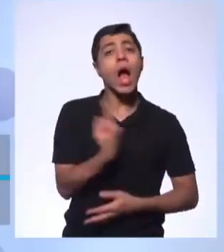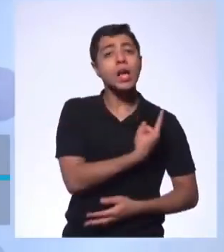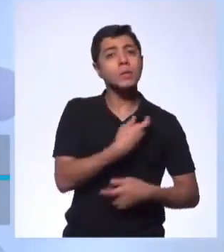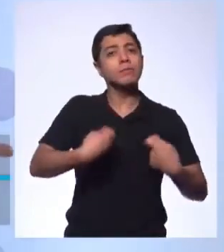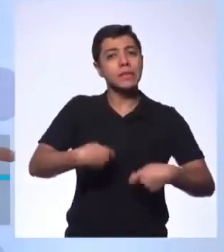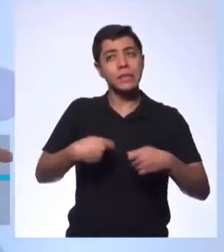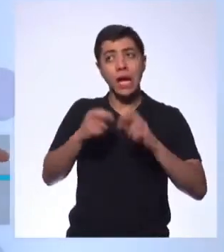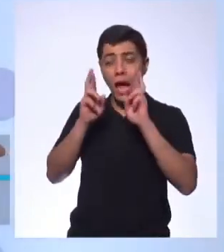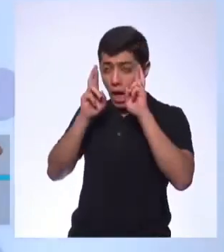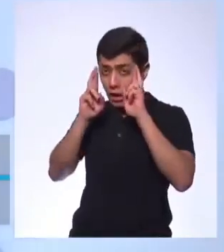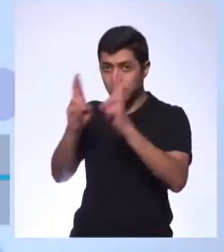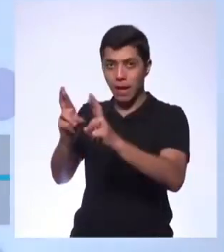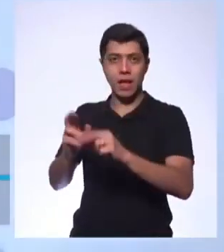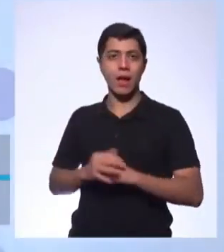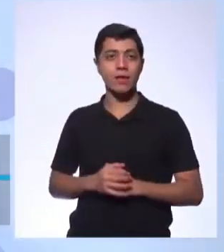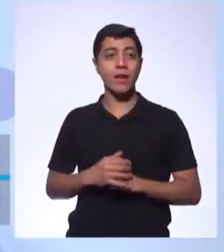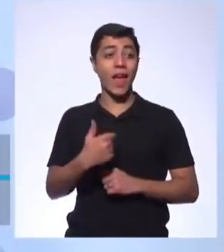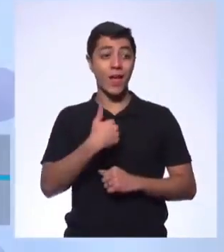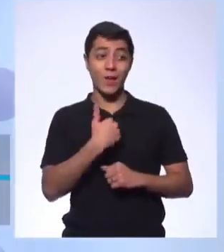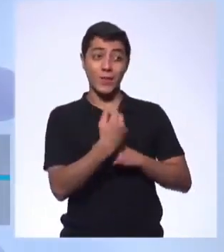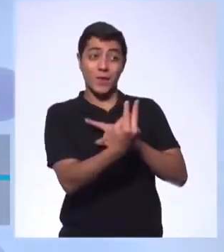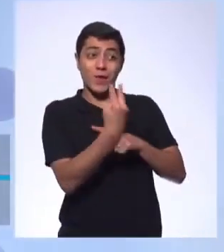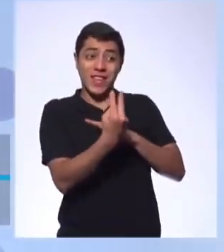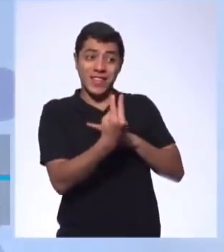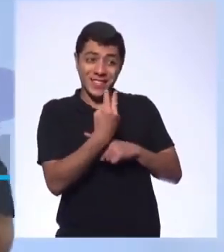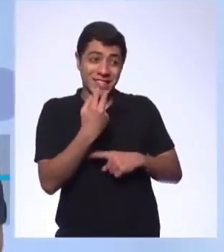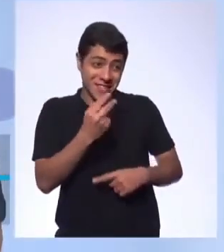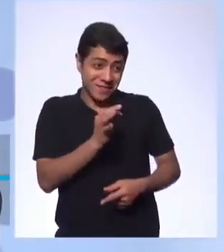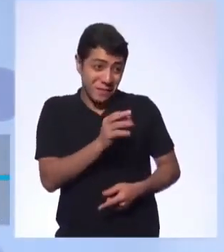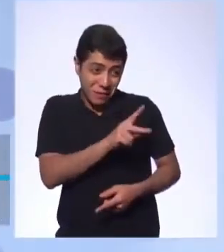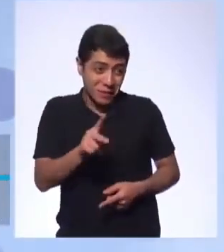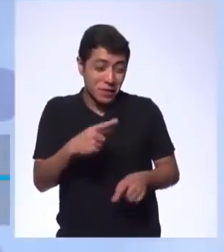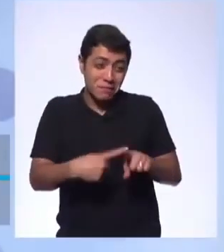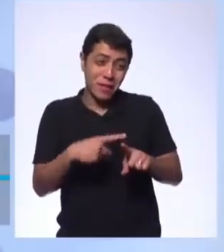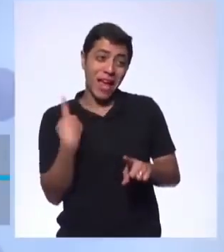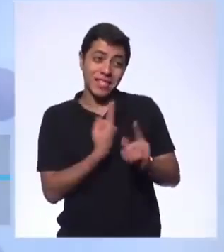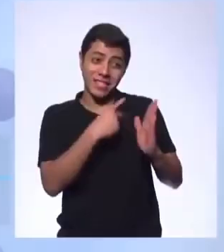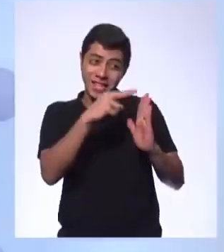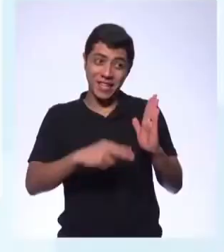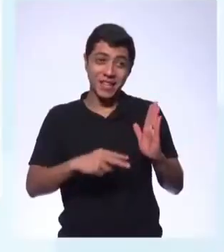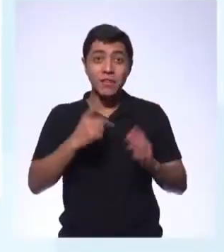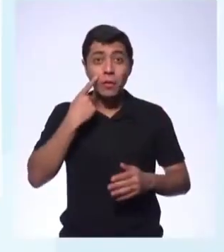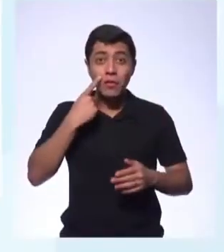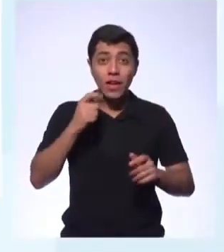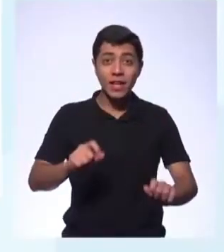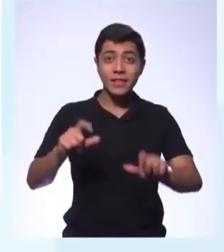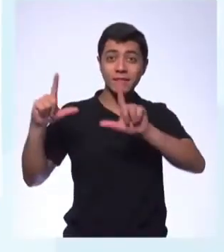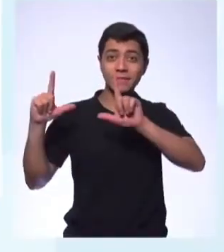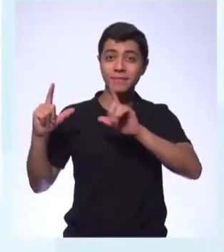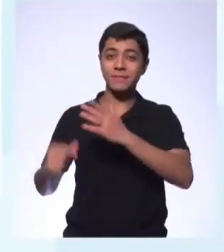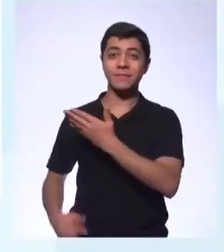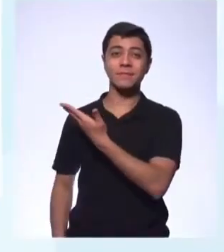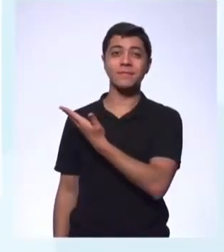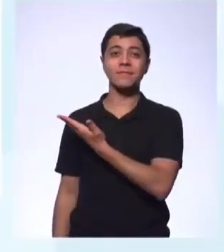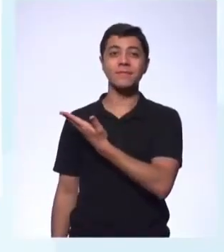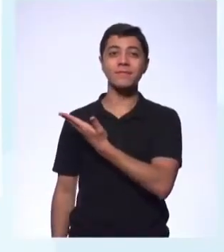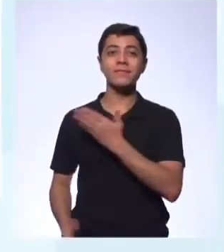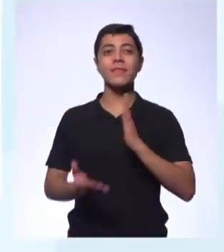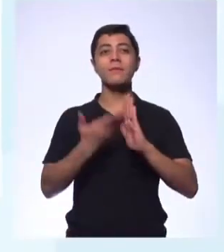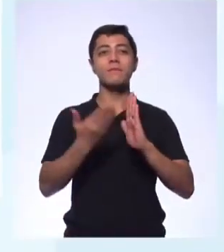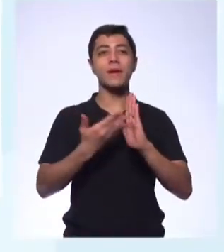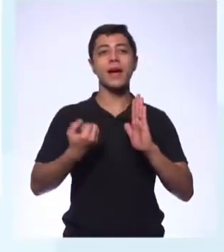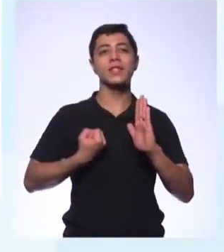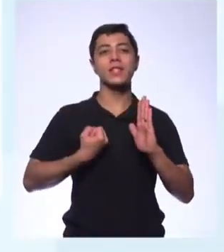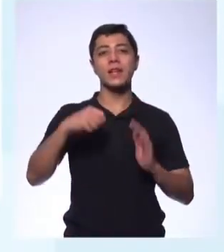estou me protegendo, viu, professora? Porque nós vamos hoje ler. Mas antes da nossa leitura, olha só, na tela, na página 96, você tem esta